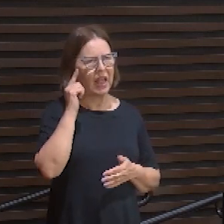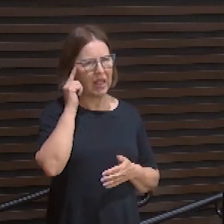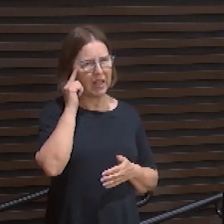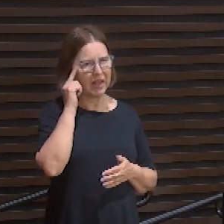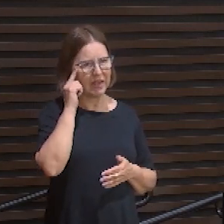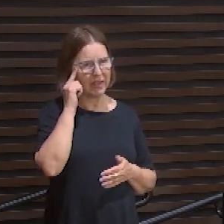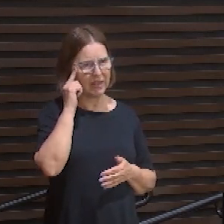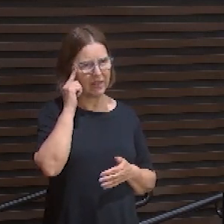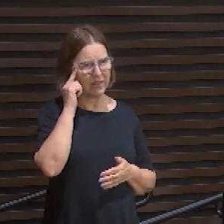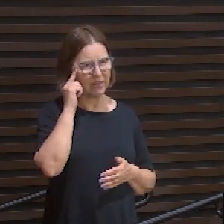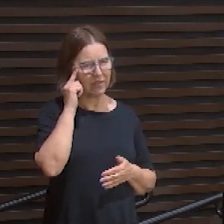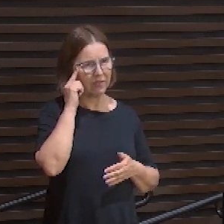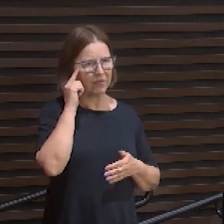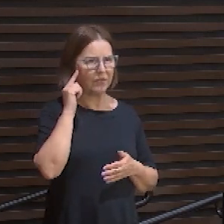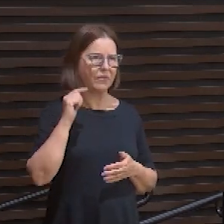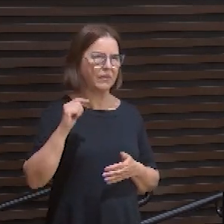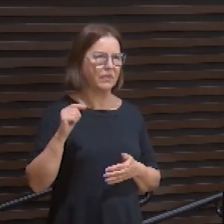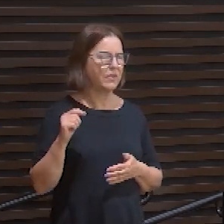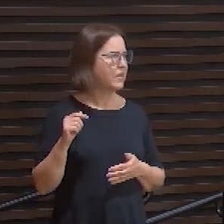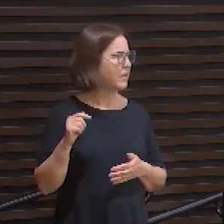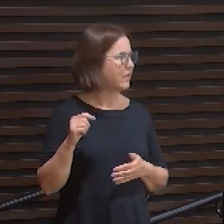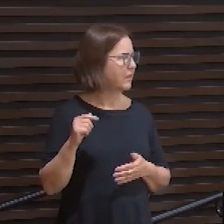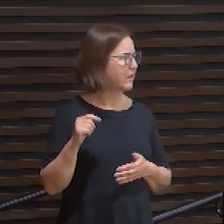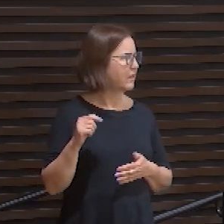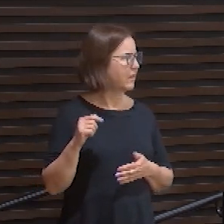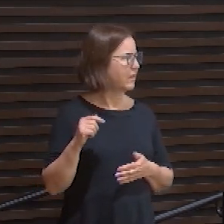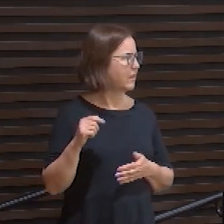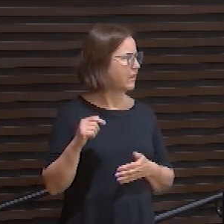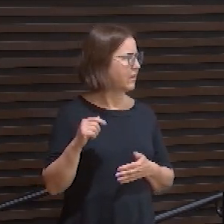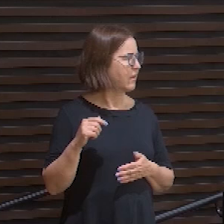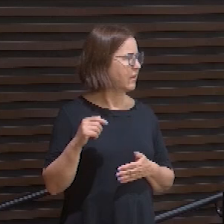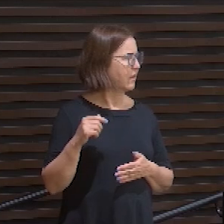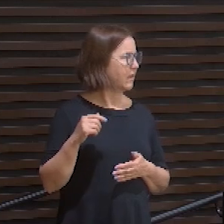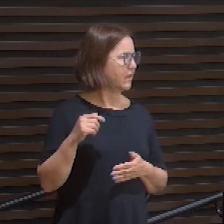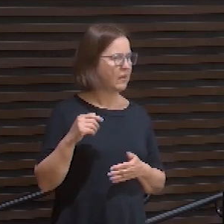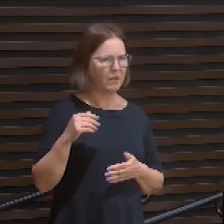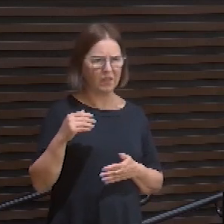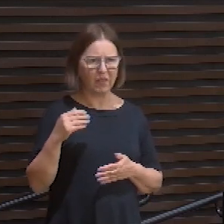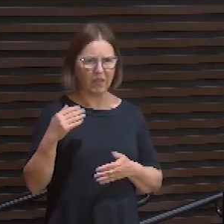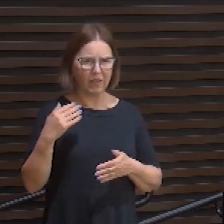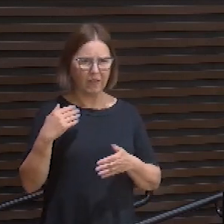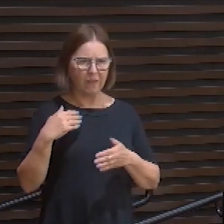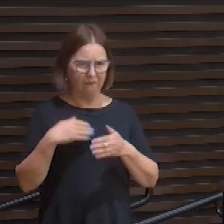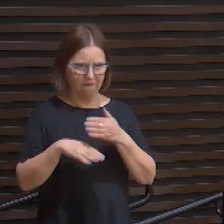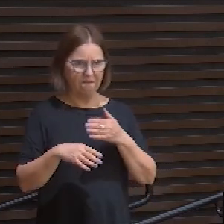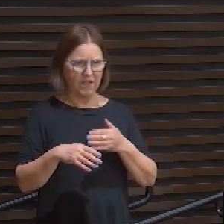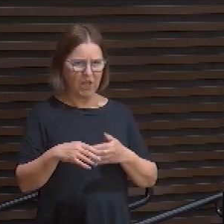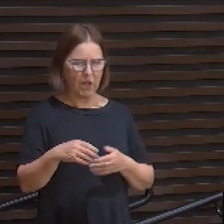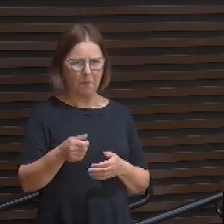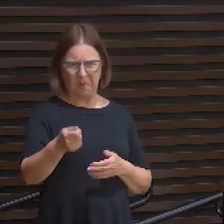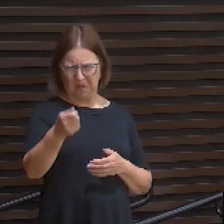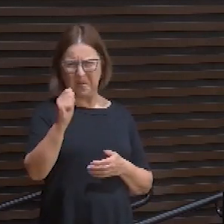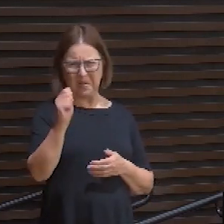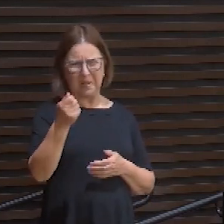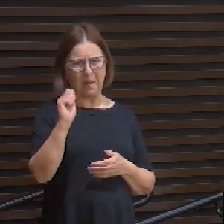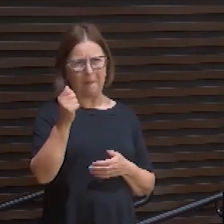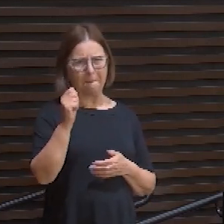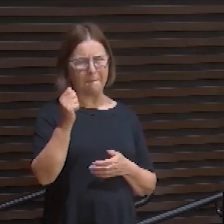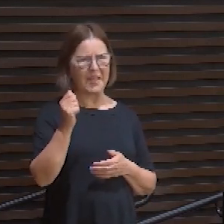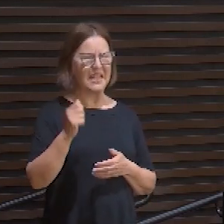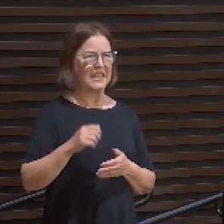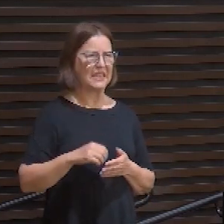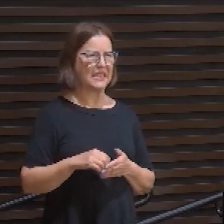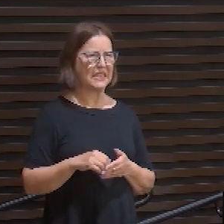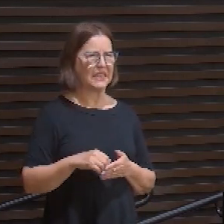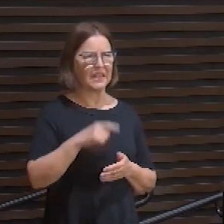ali tem uns lugares bonitos para a gente pescar. Eu gosto de pescar, vamos pescar lá. Eu digo: eu nunca pesquei